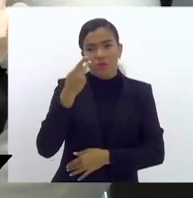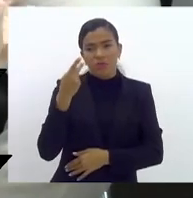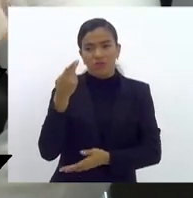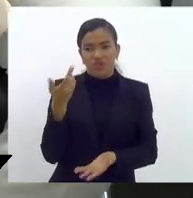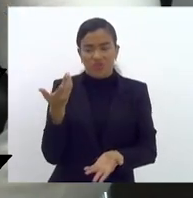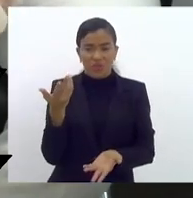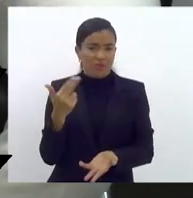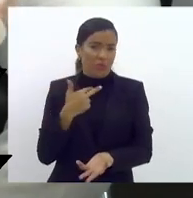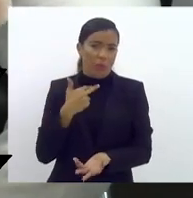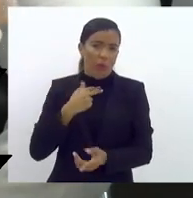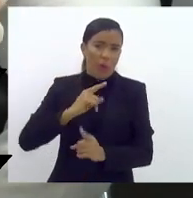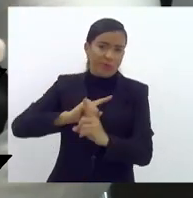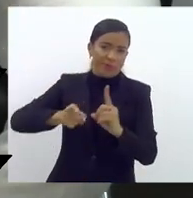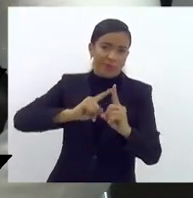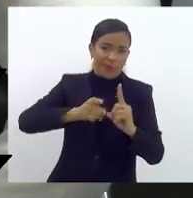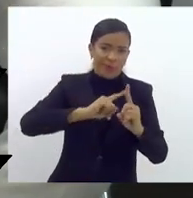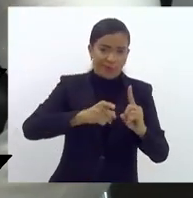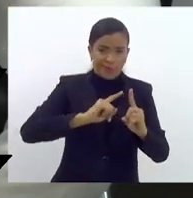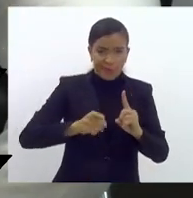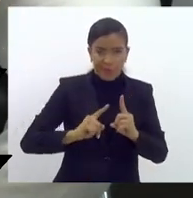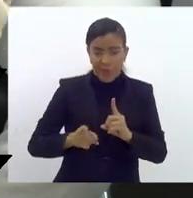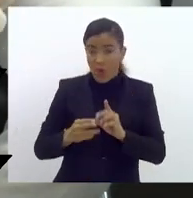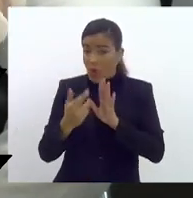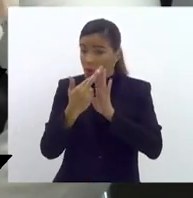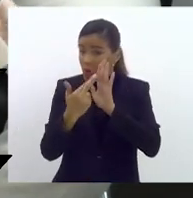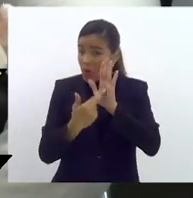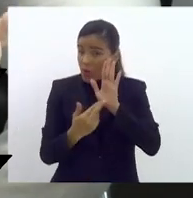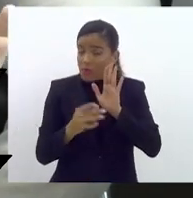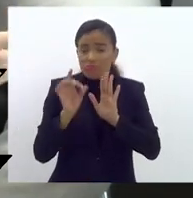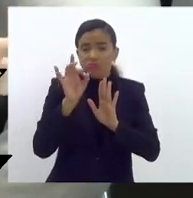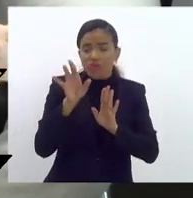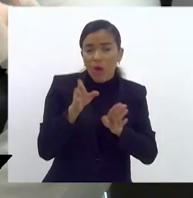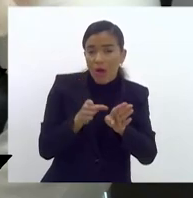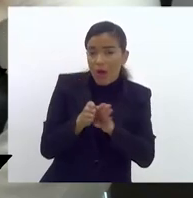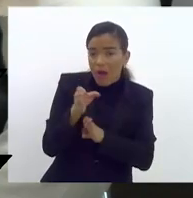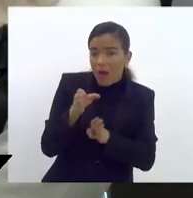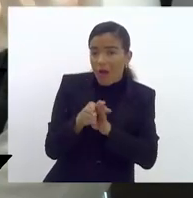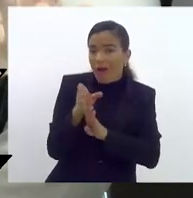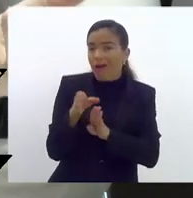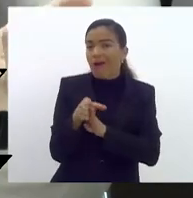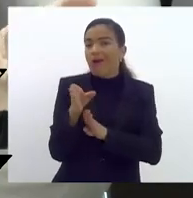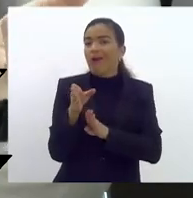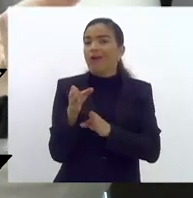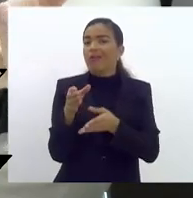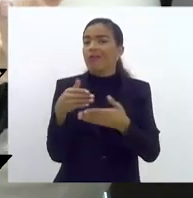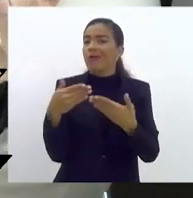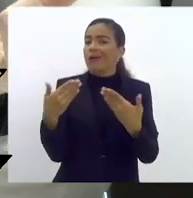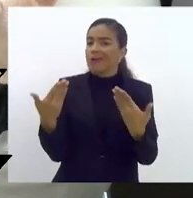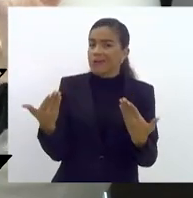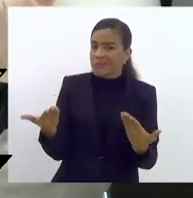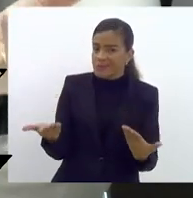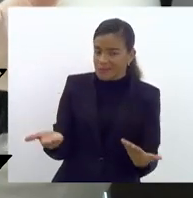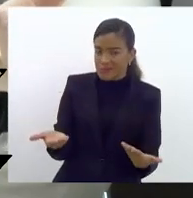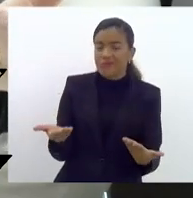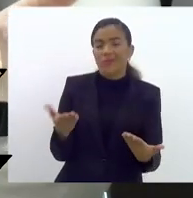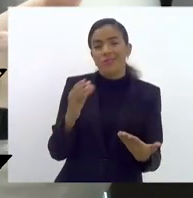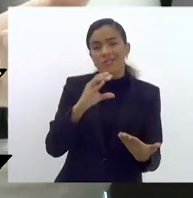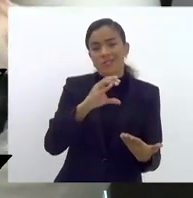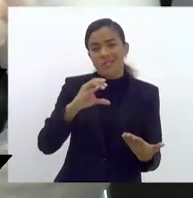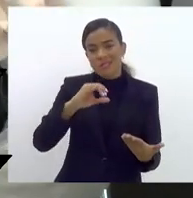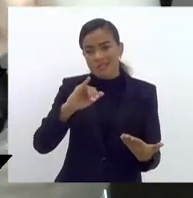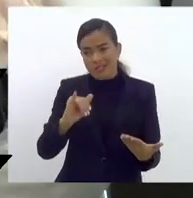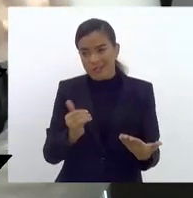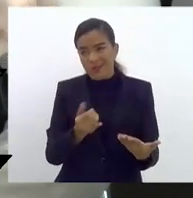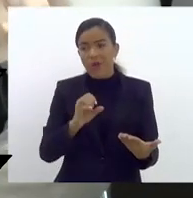ser impedido mas veja bem o regramento é só para quando o CJ